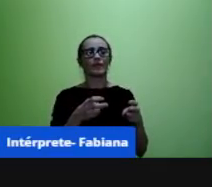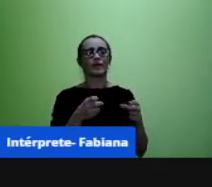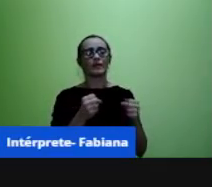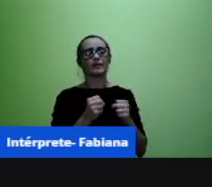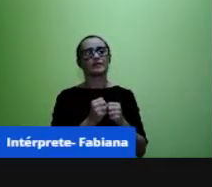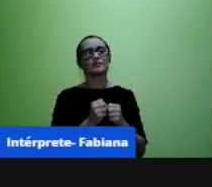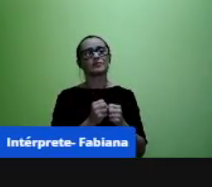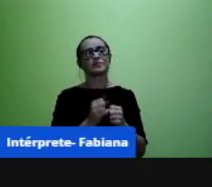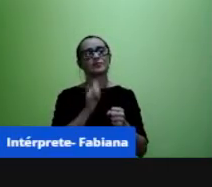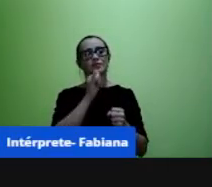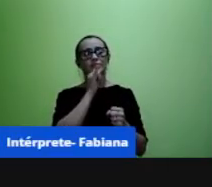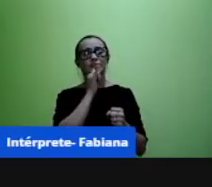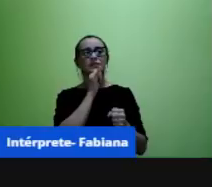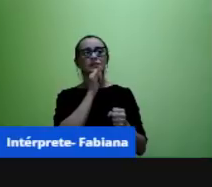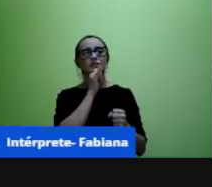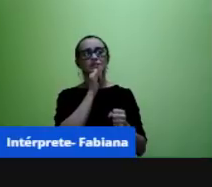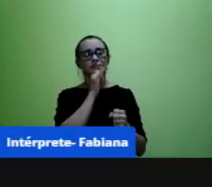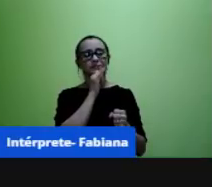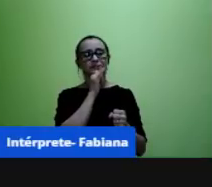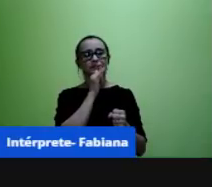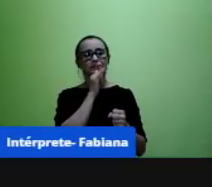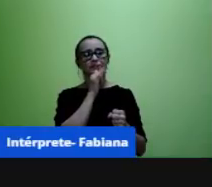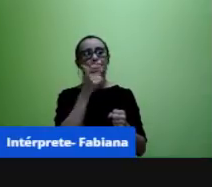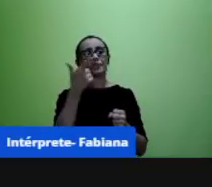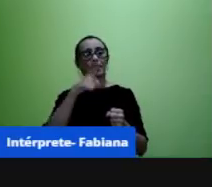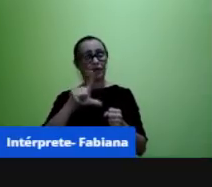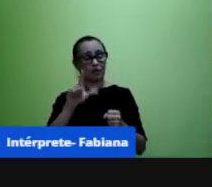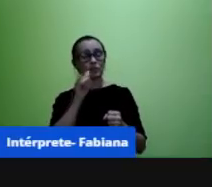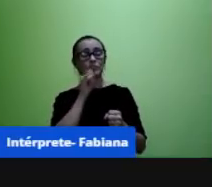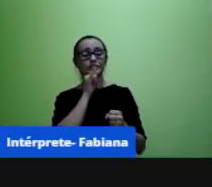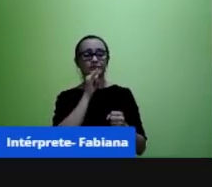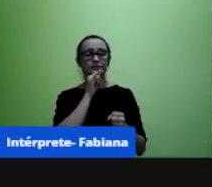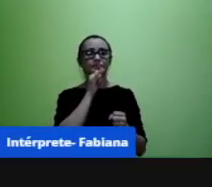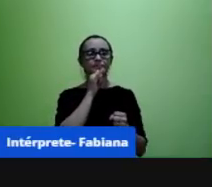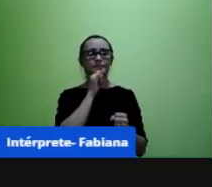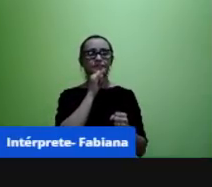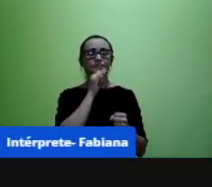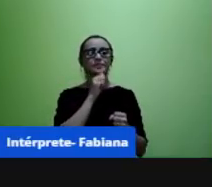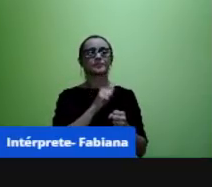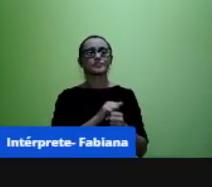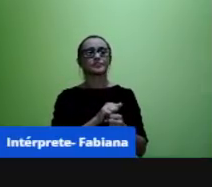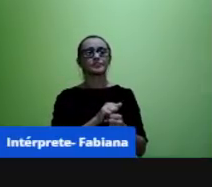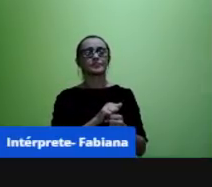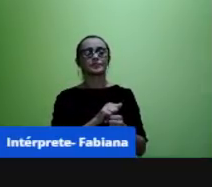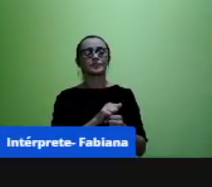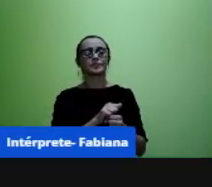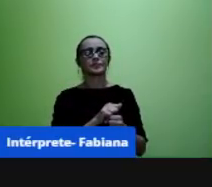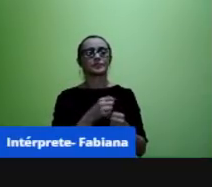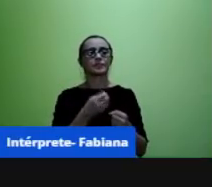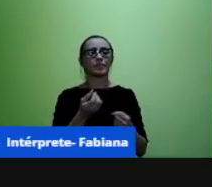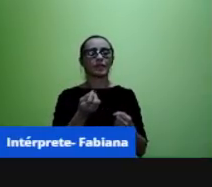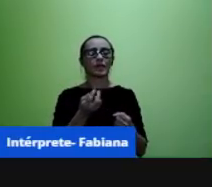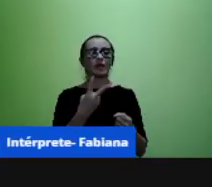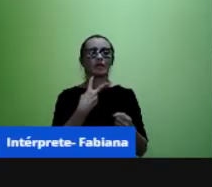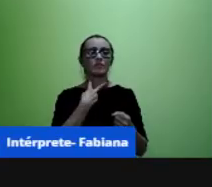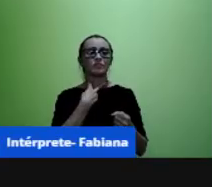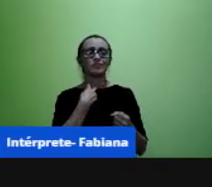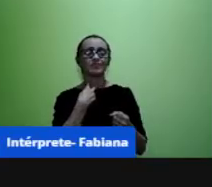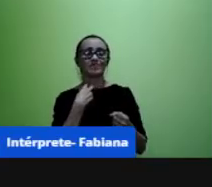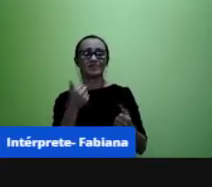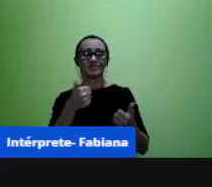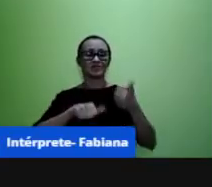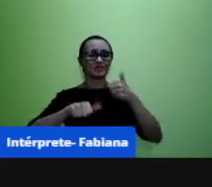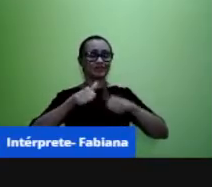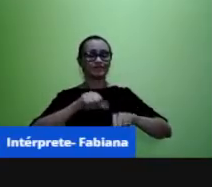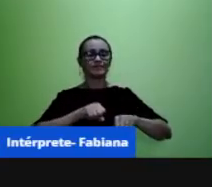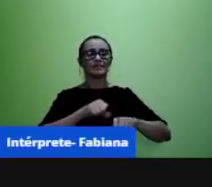que, por exemplo, um outro exemplo que eu vou colocar, né, quantitativamente. Então, eu não posso avaliar o meu